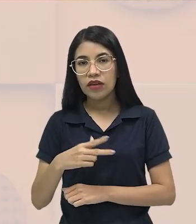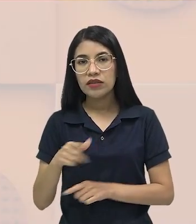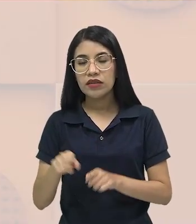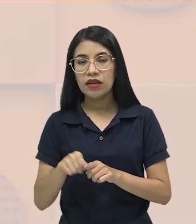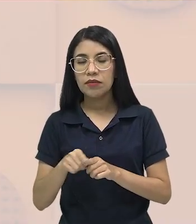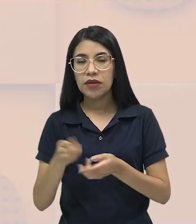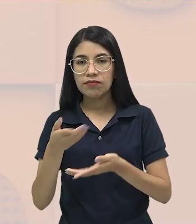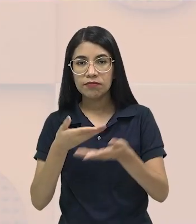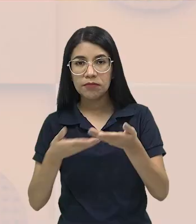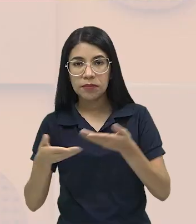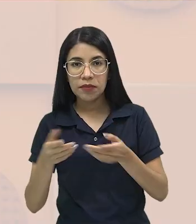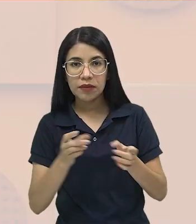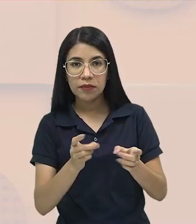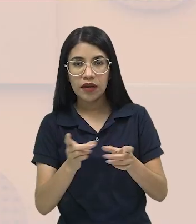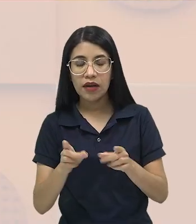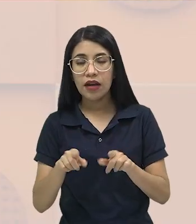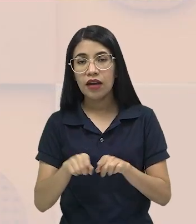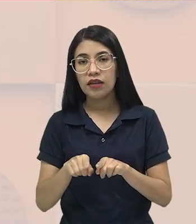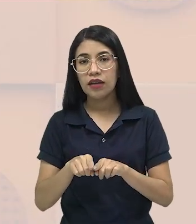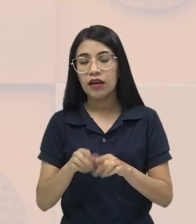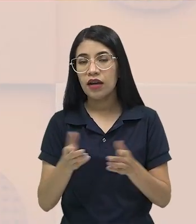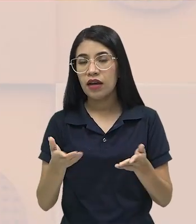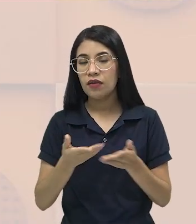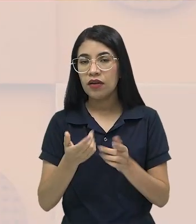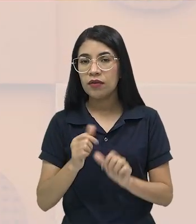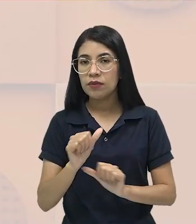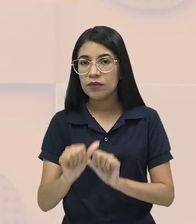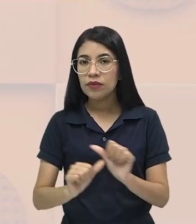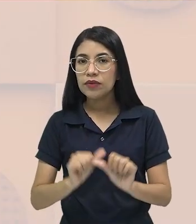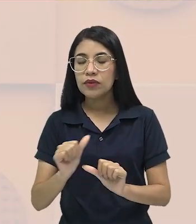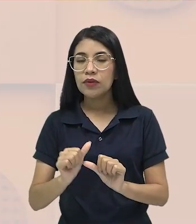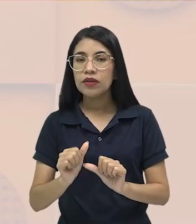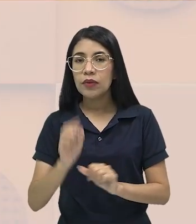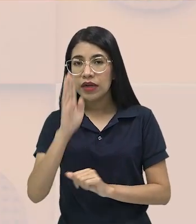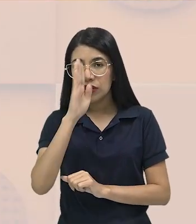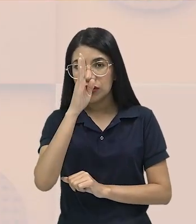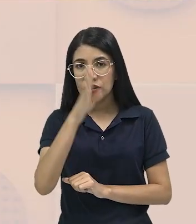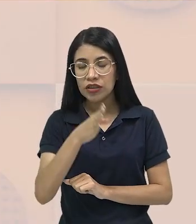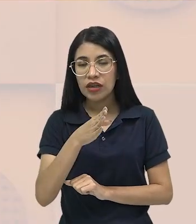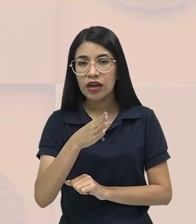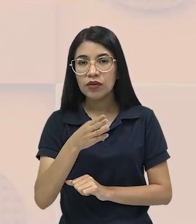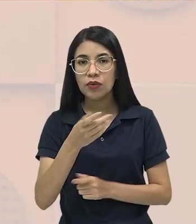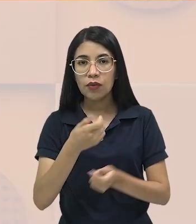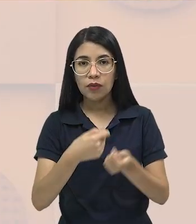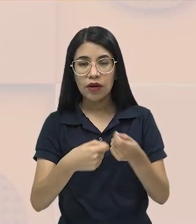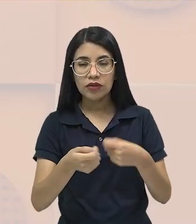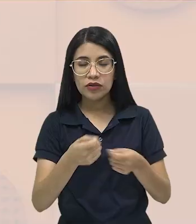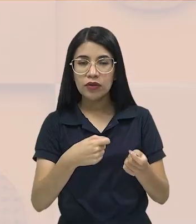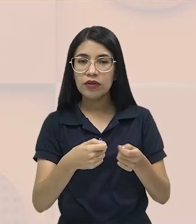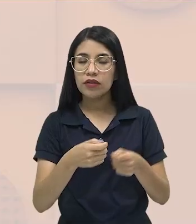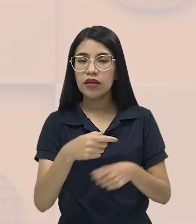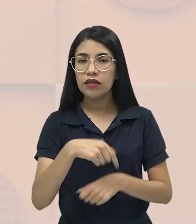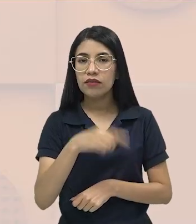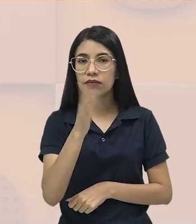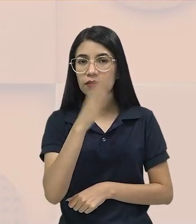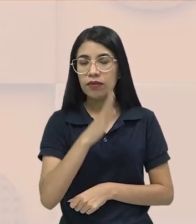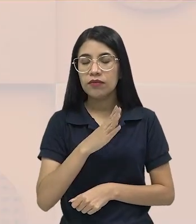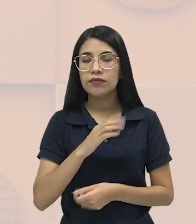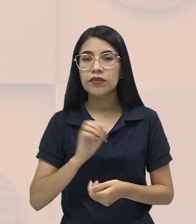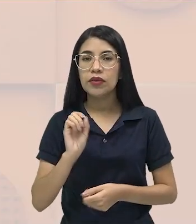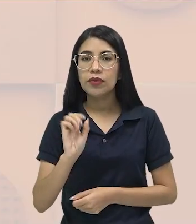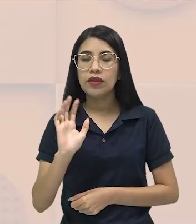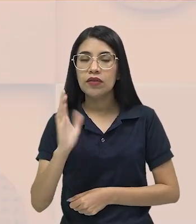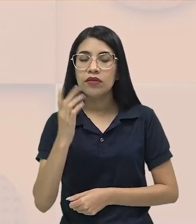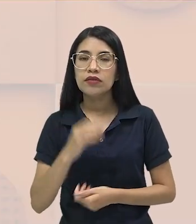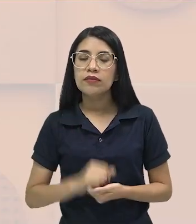eles, mudou agora de porto, né? Então ela negociava agora diretamente com o Brasil, fazendo com que os